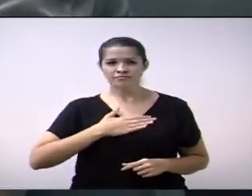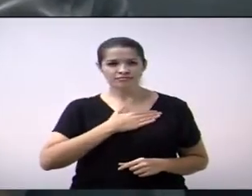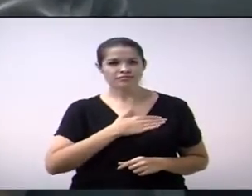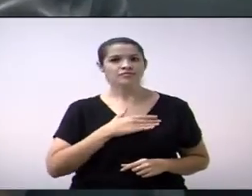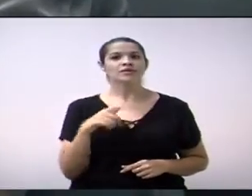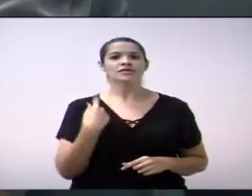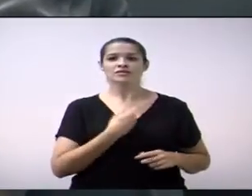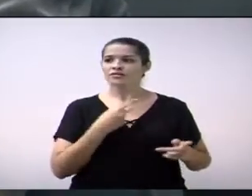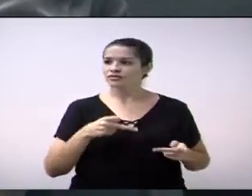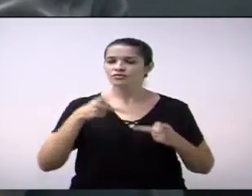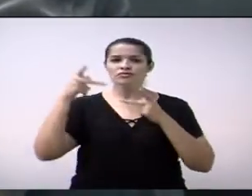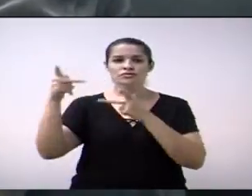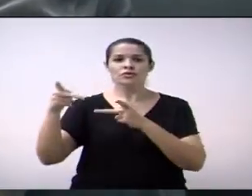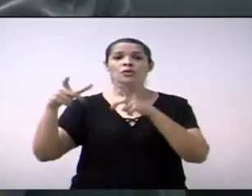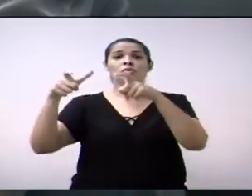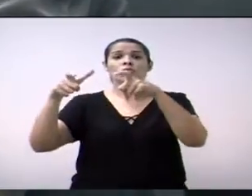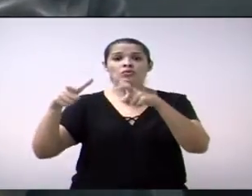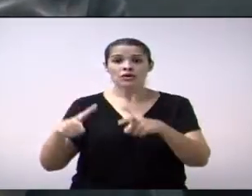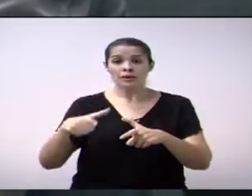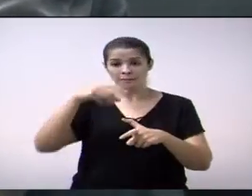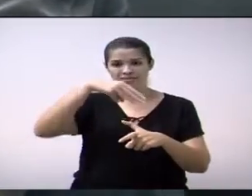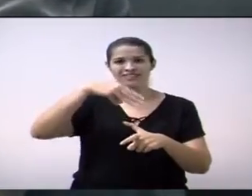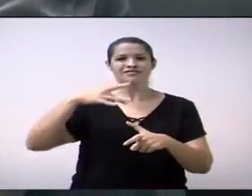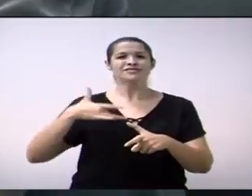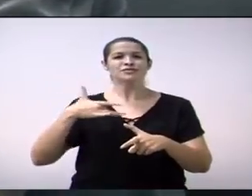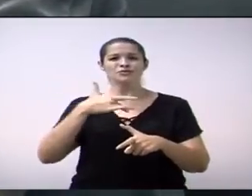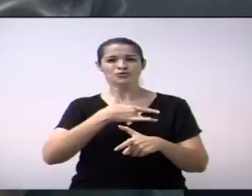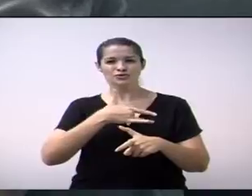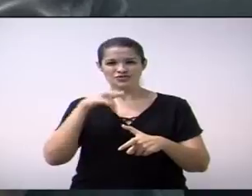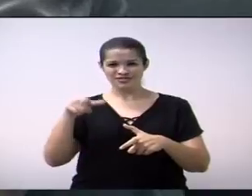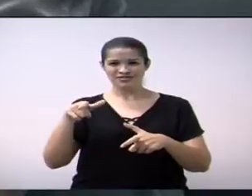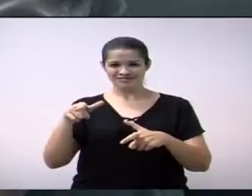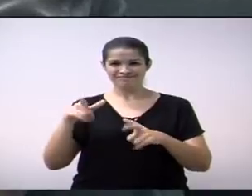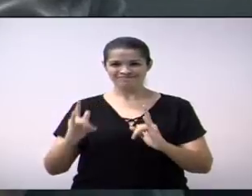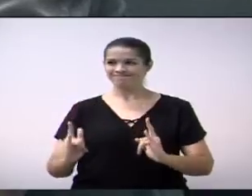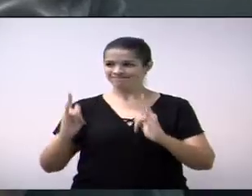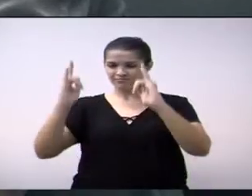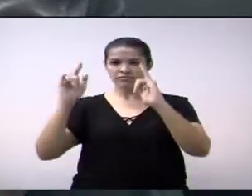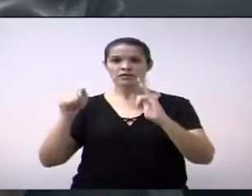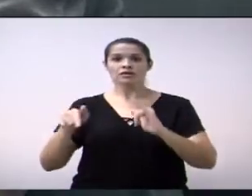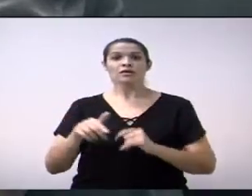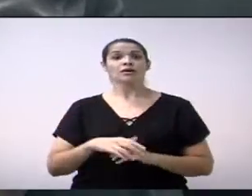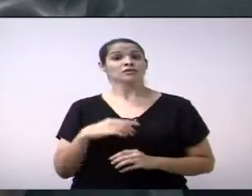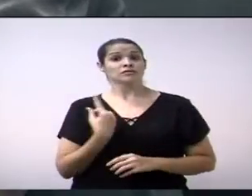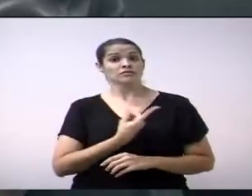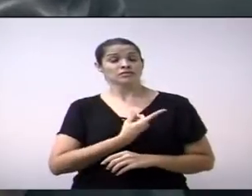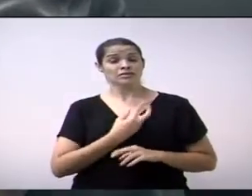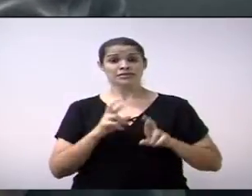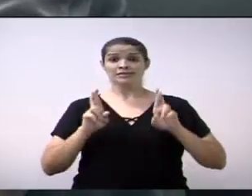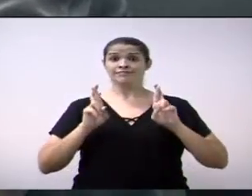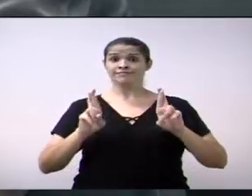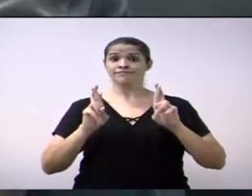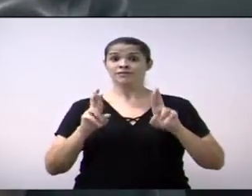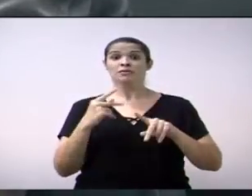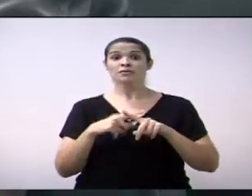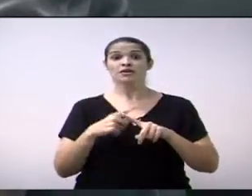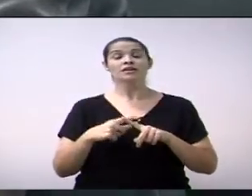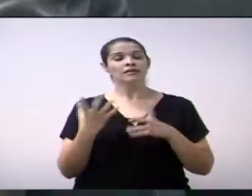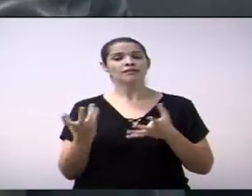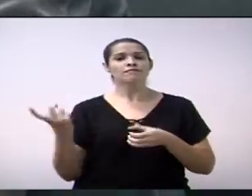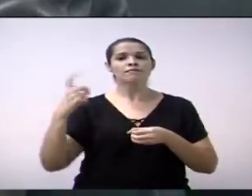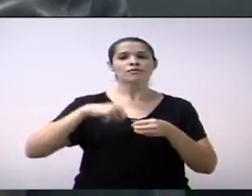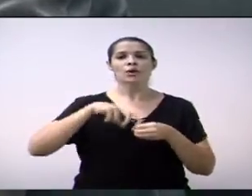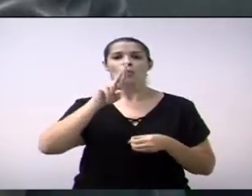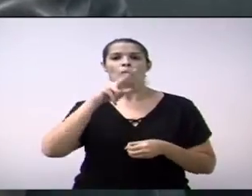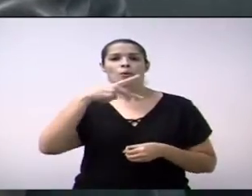do Ministério da Saúde. Existe uma possibilidade desse resgate das UPAs que foram perdidas. E a gente